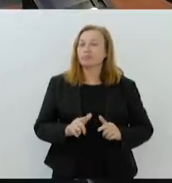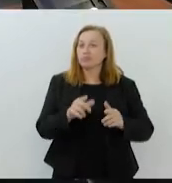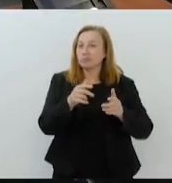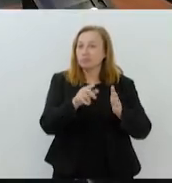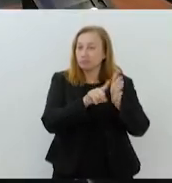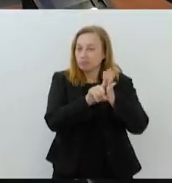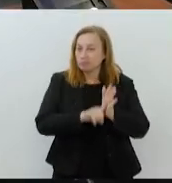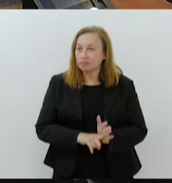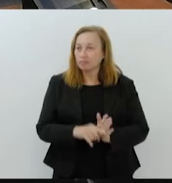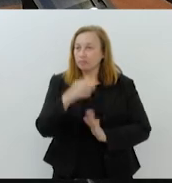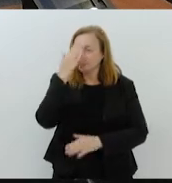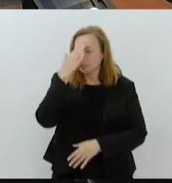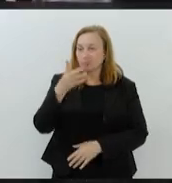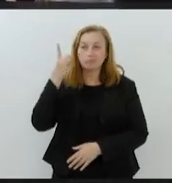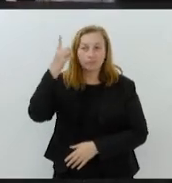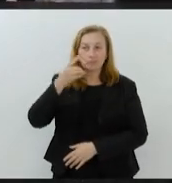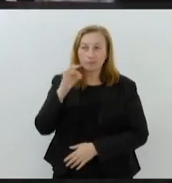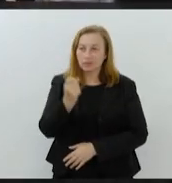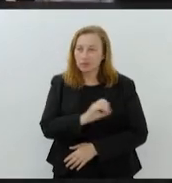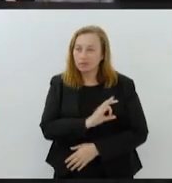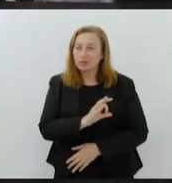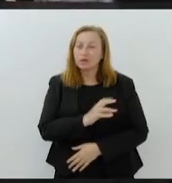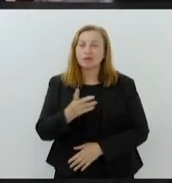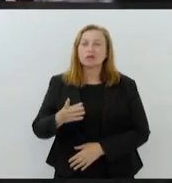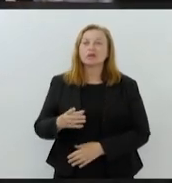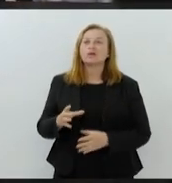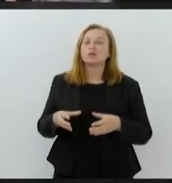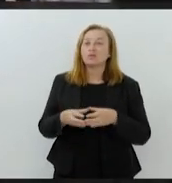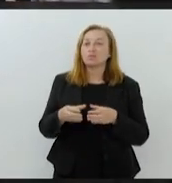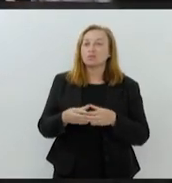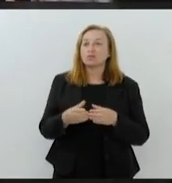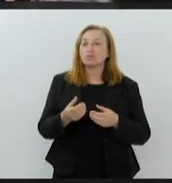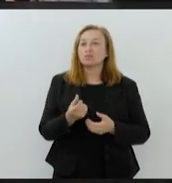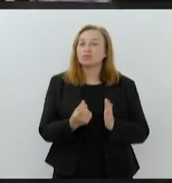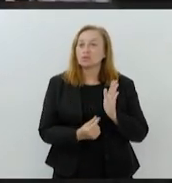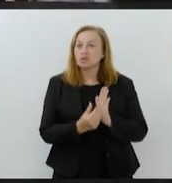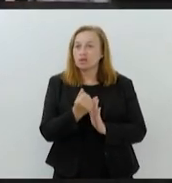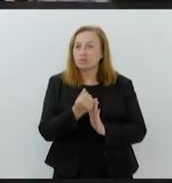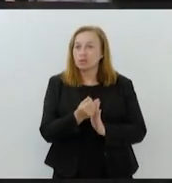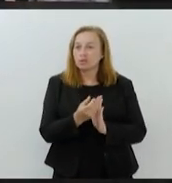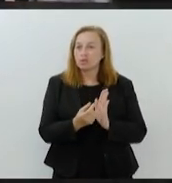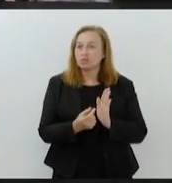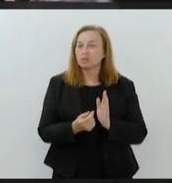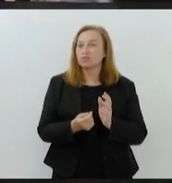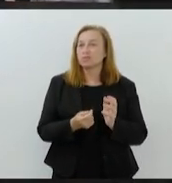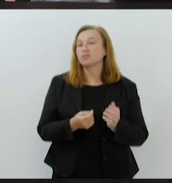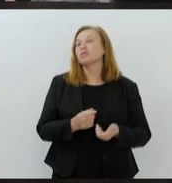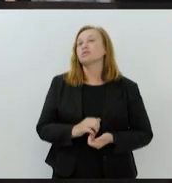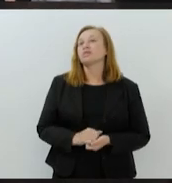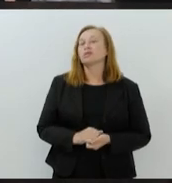Muito obrigado, deputada Marta. Pela Comissão de Orçamento e Finanças, deputado André Correia.